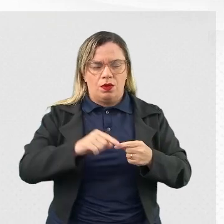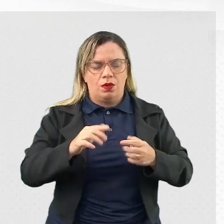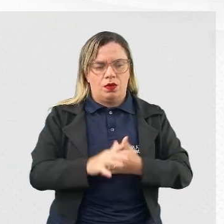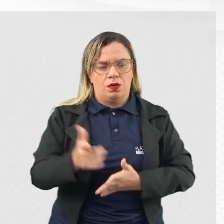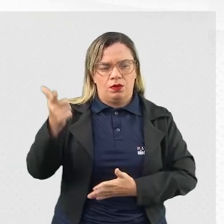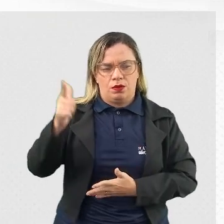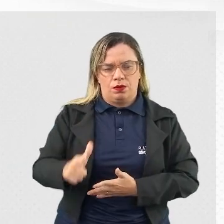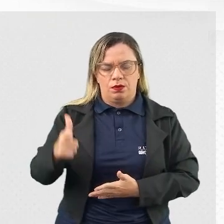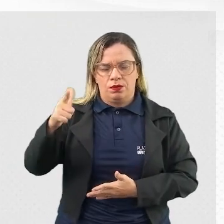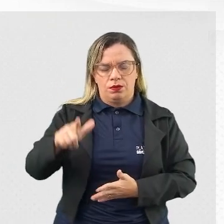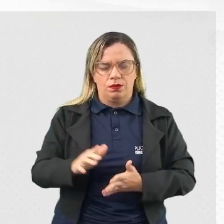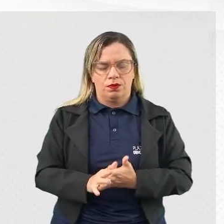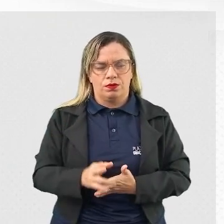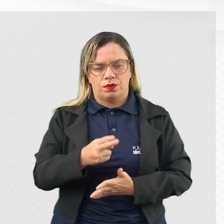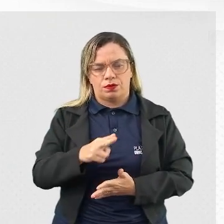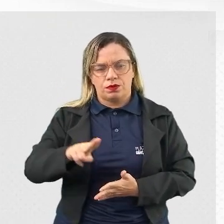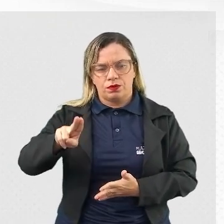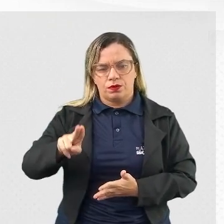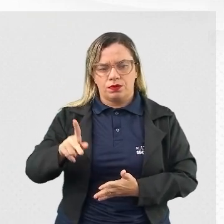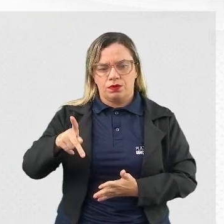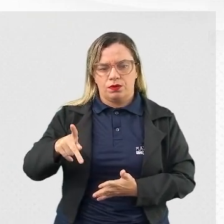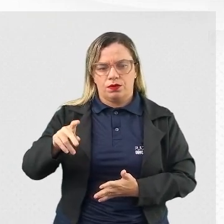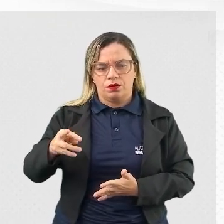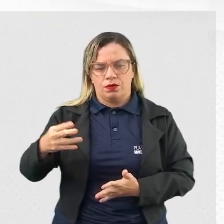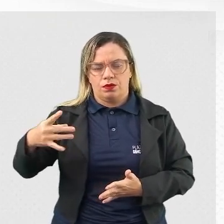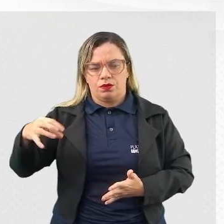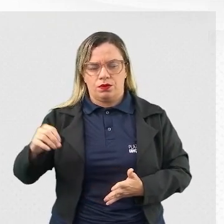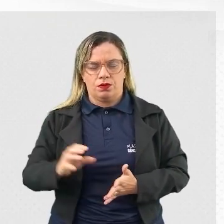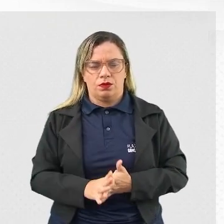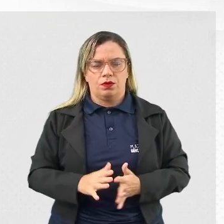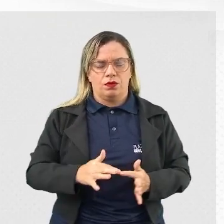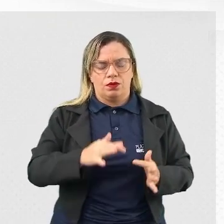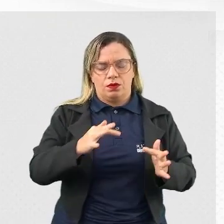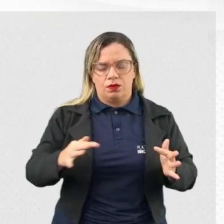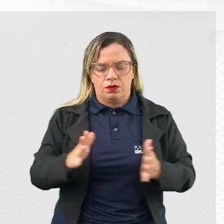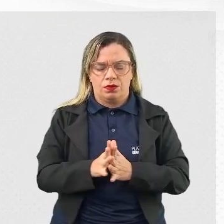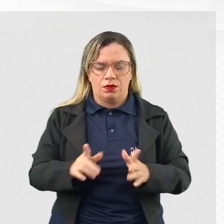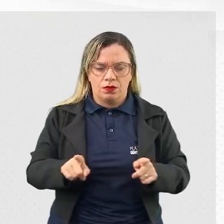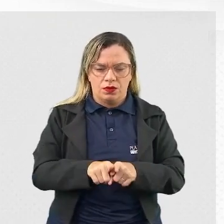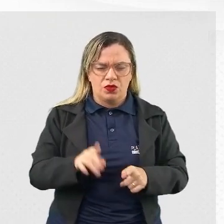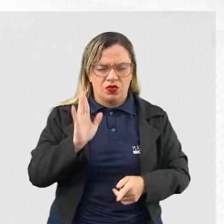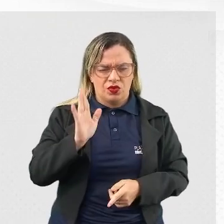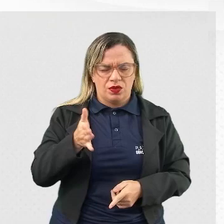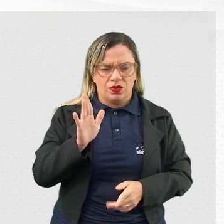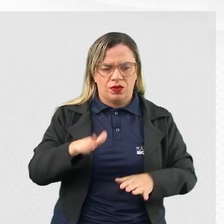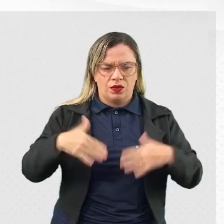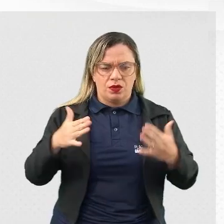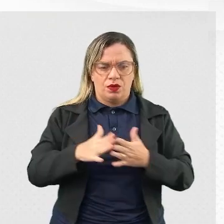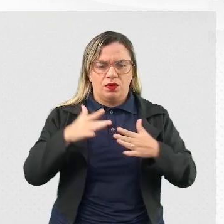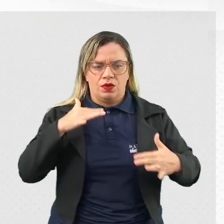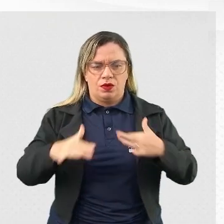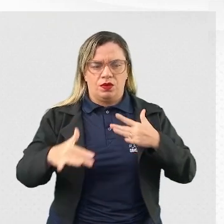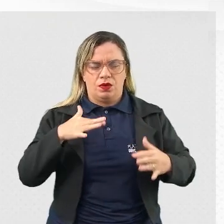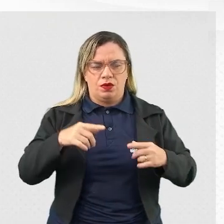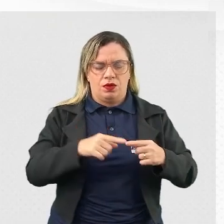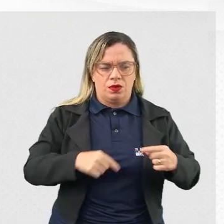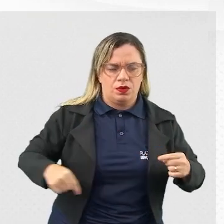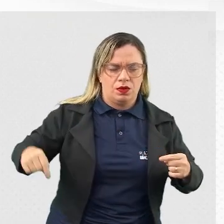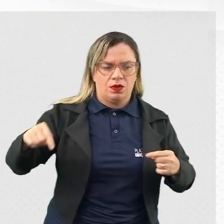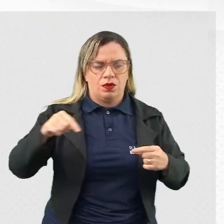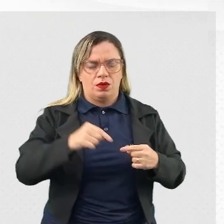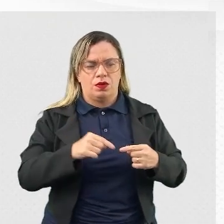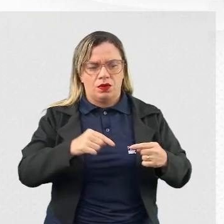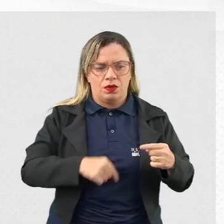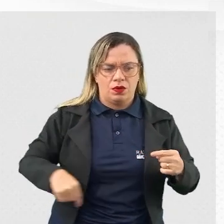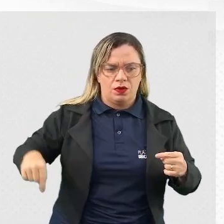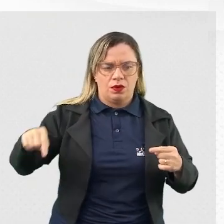de período. E frequência também a gente vai ver já já. Tá bom? Para o movimento circular, essa repetição vai